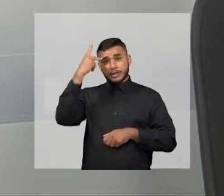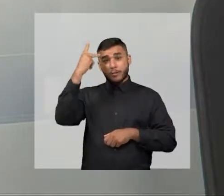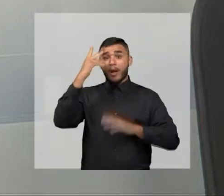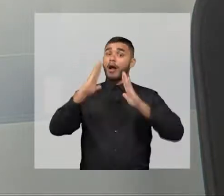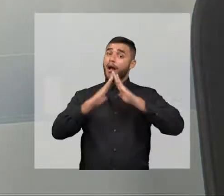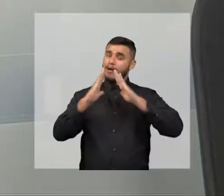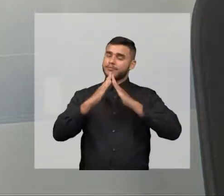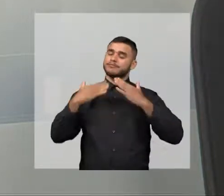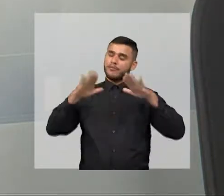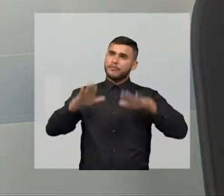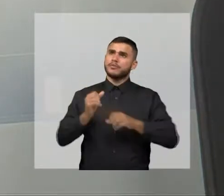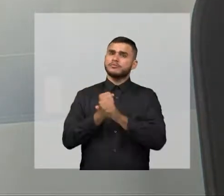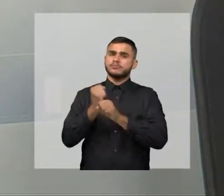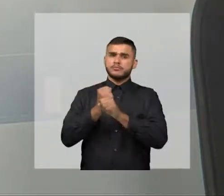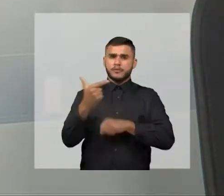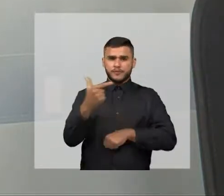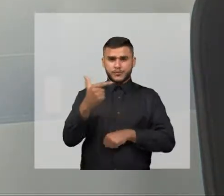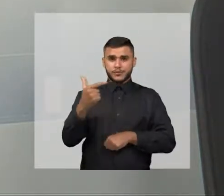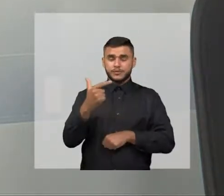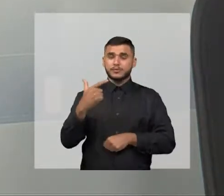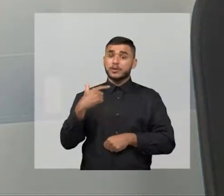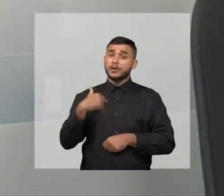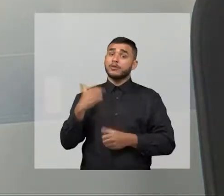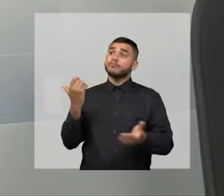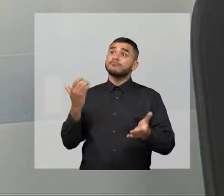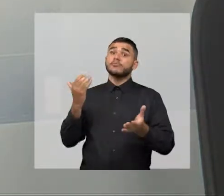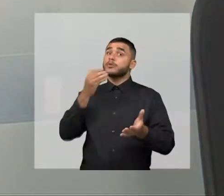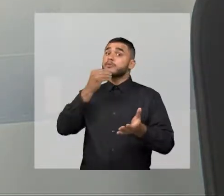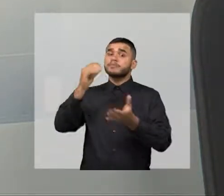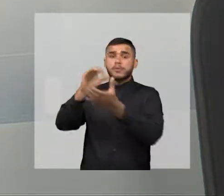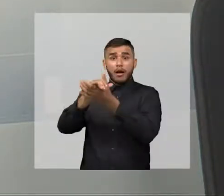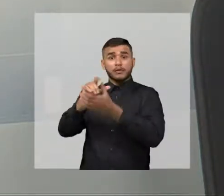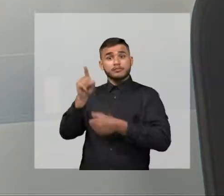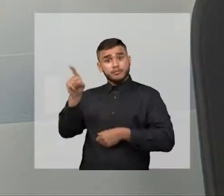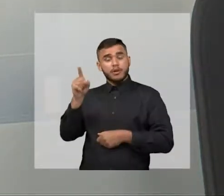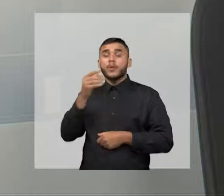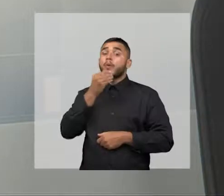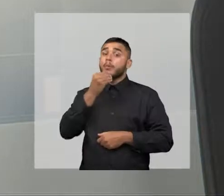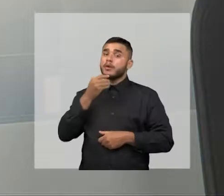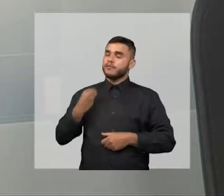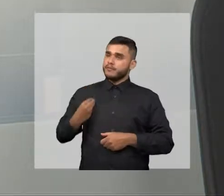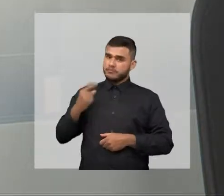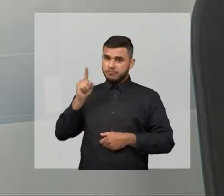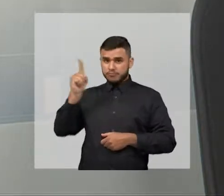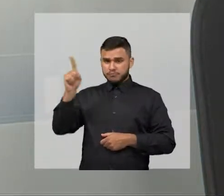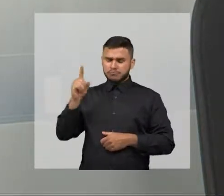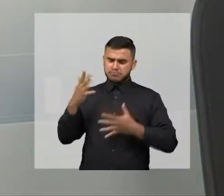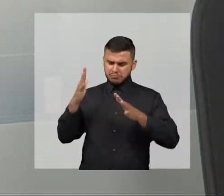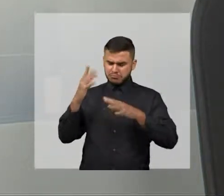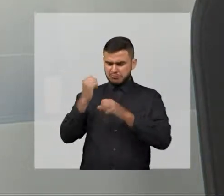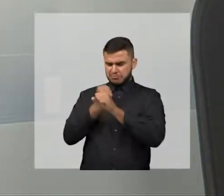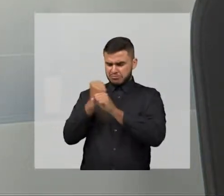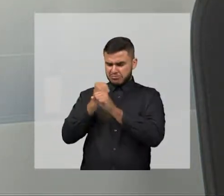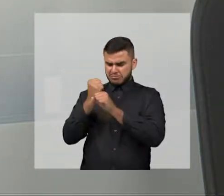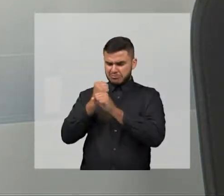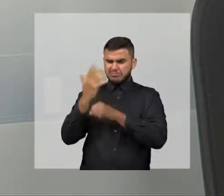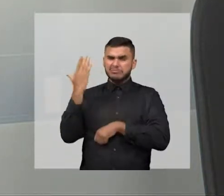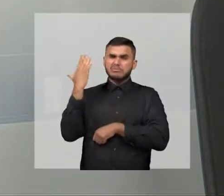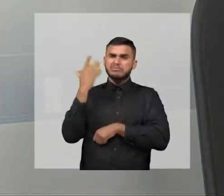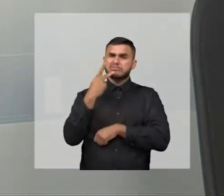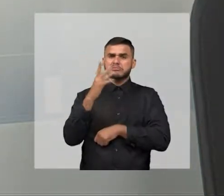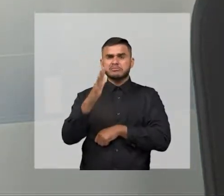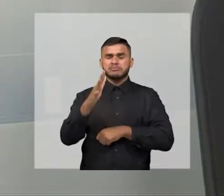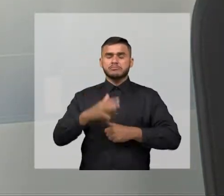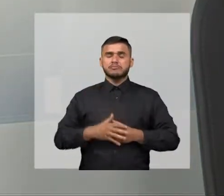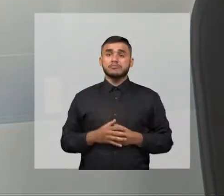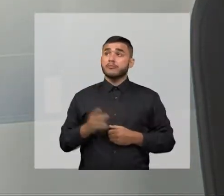Paulo, fui para lá porque casei com um paulista e há mais ou menos um pouco mais de 4 anos atrás eu resolvi... Quer